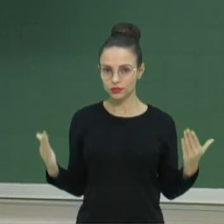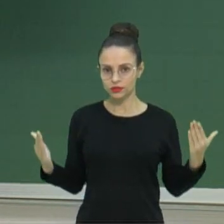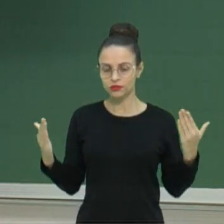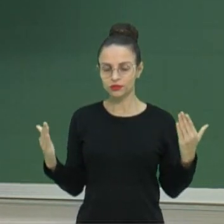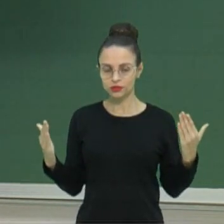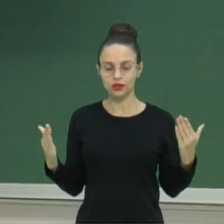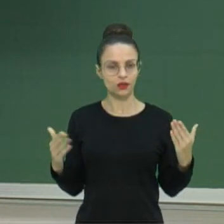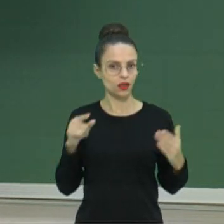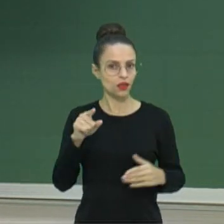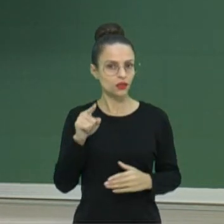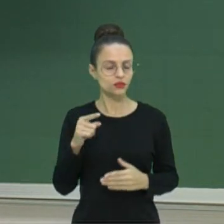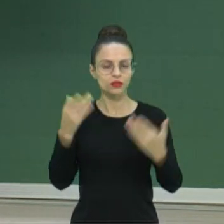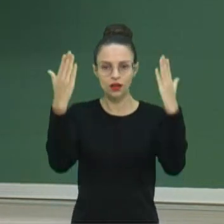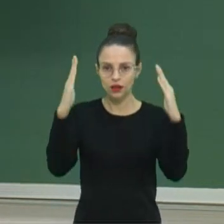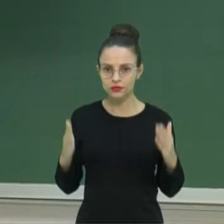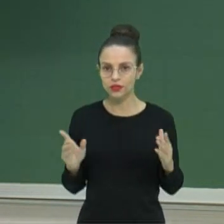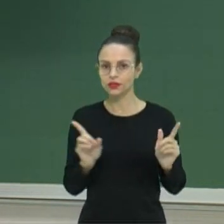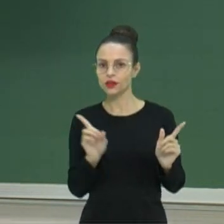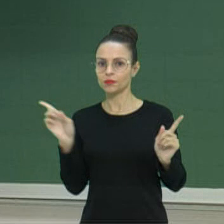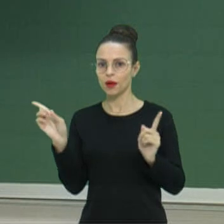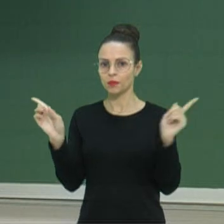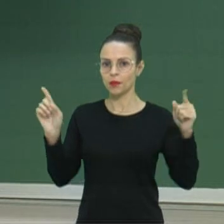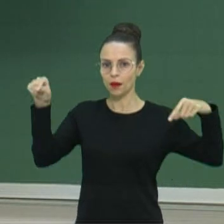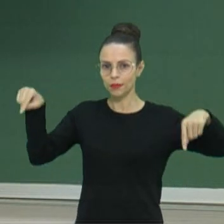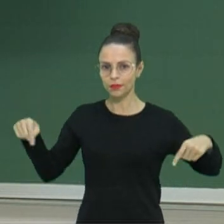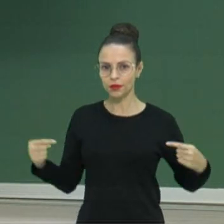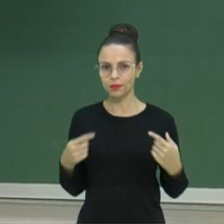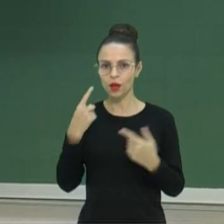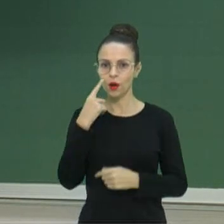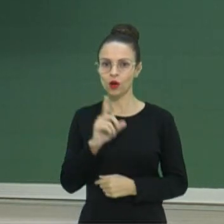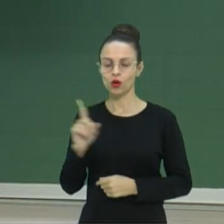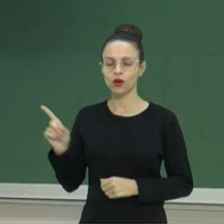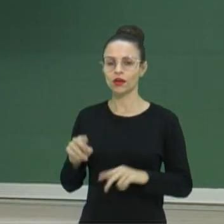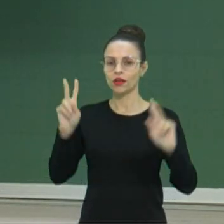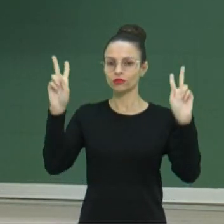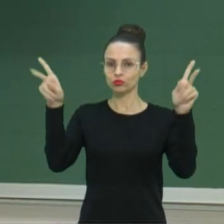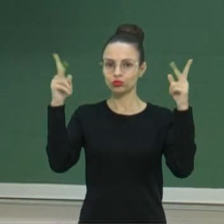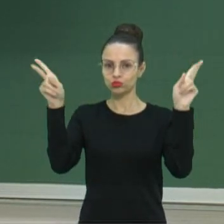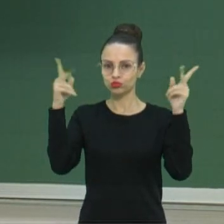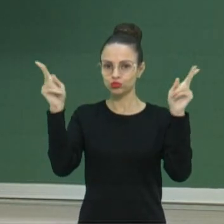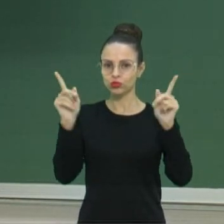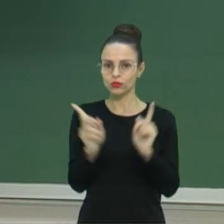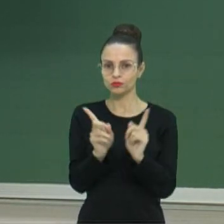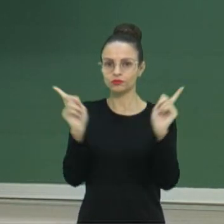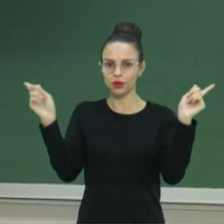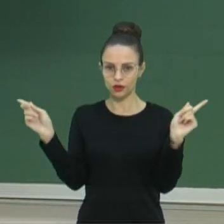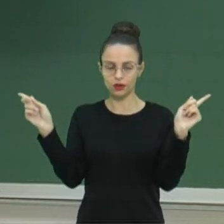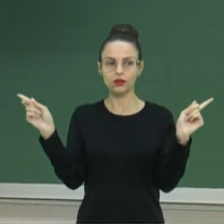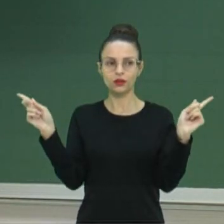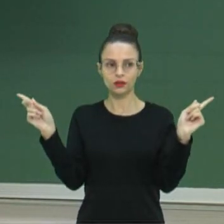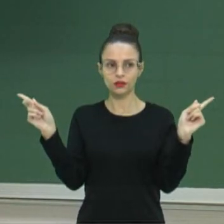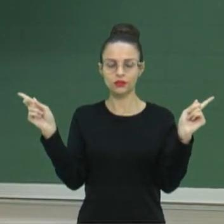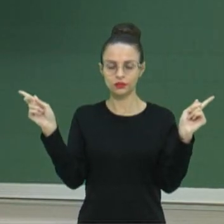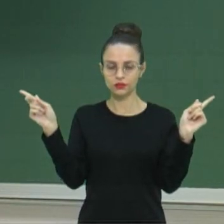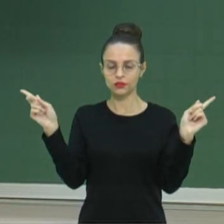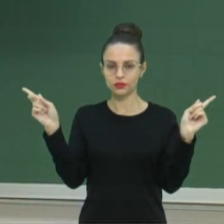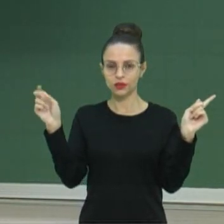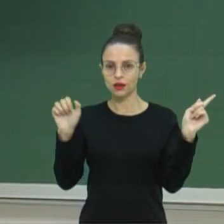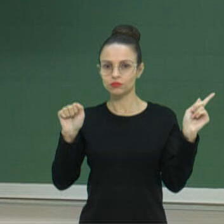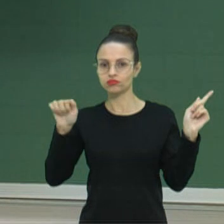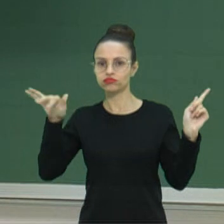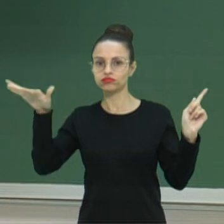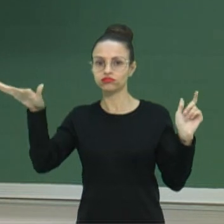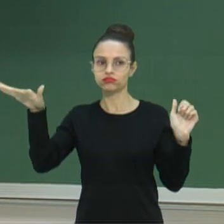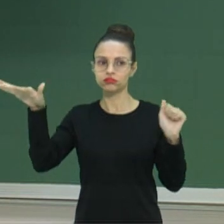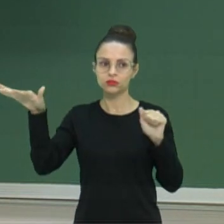o segredo do exercício é esse, analisar esse esquema aqui. Então, você tem energia eólica. A energia eólica, ela tanto é fornecida para a rede,